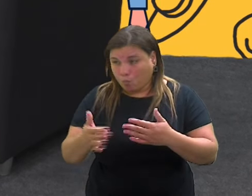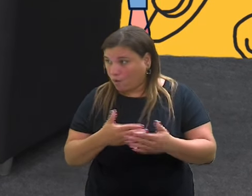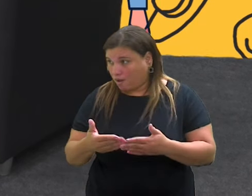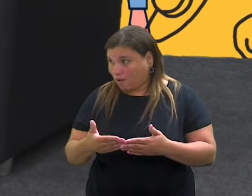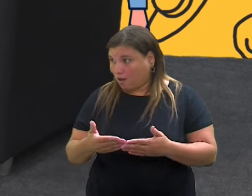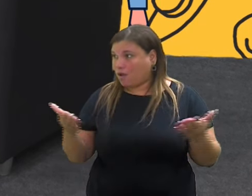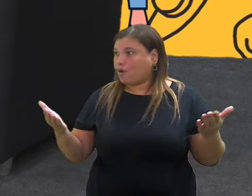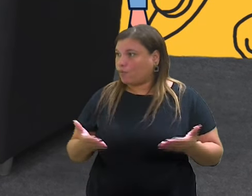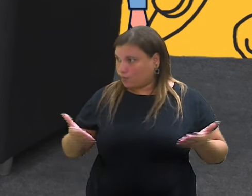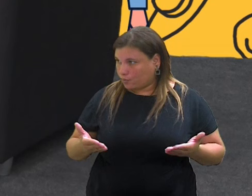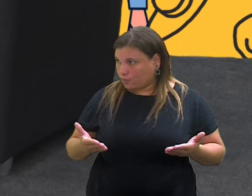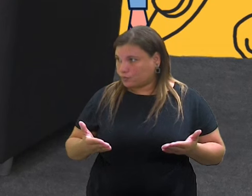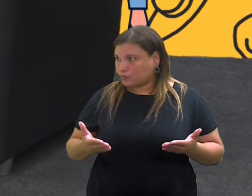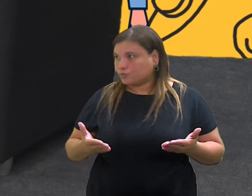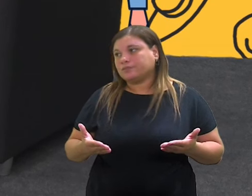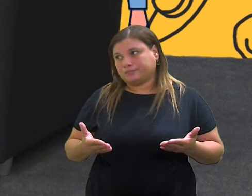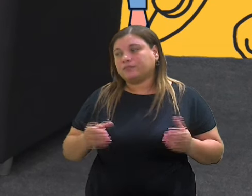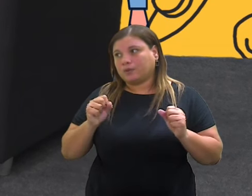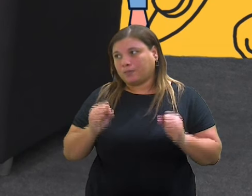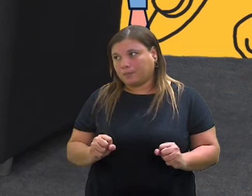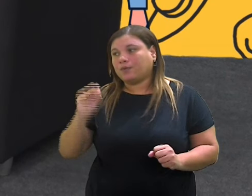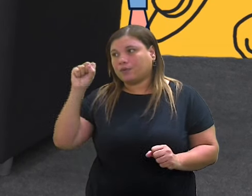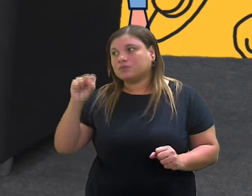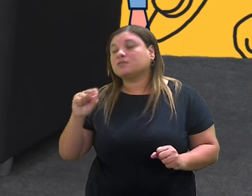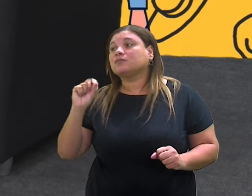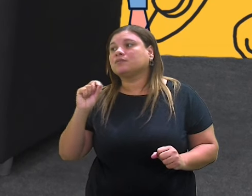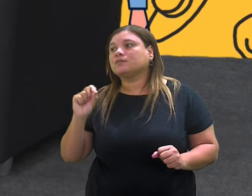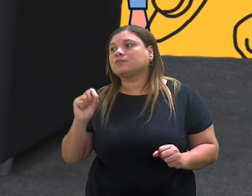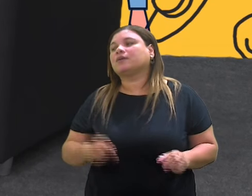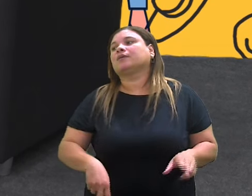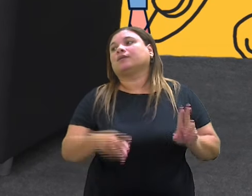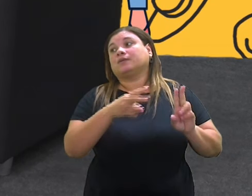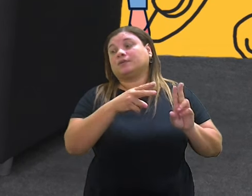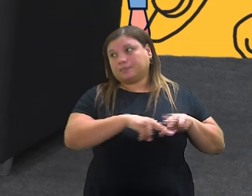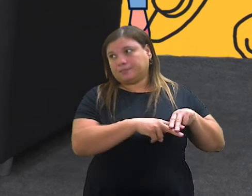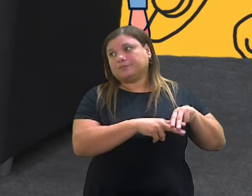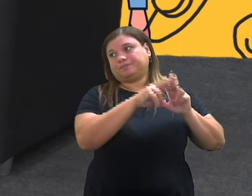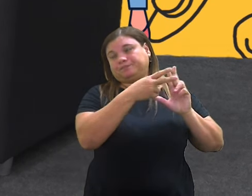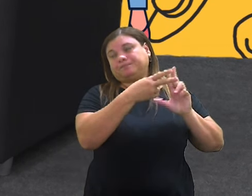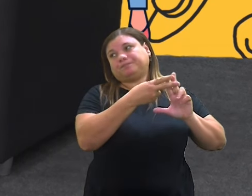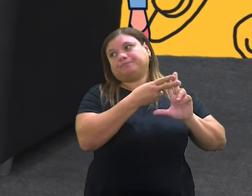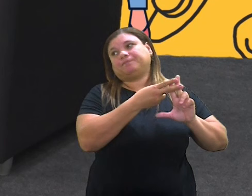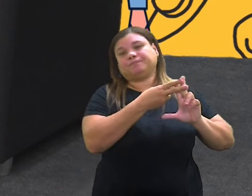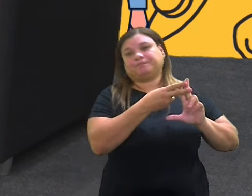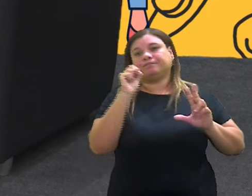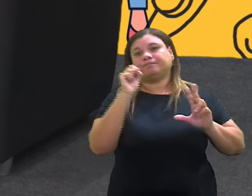era de meses de prisão, então a pessoa não tinha tanto medo. Então hoje isso mudou, graças a